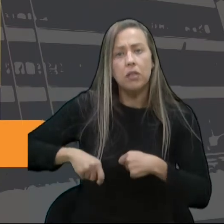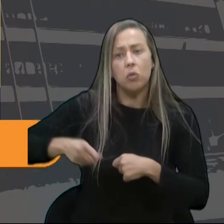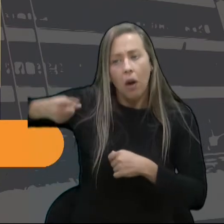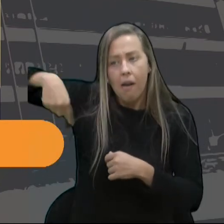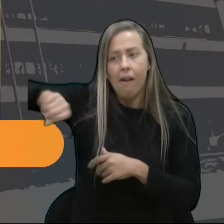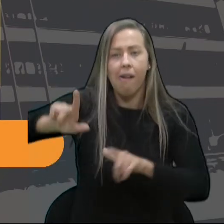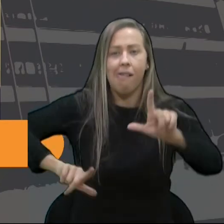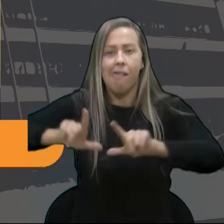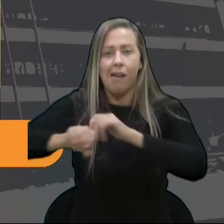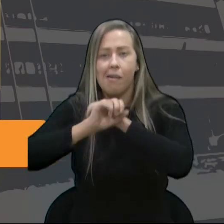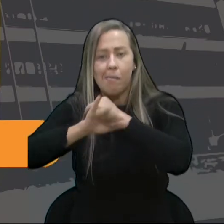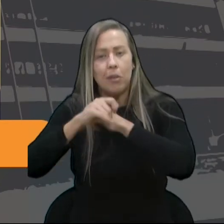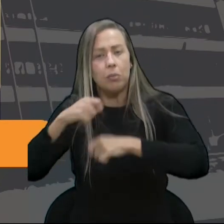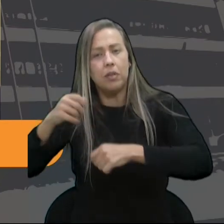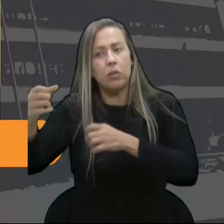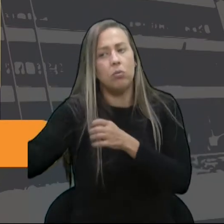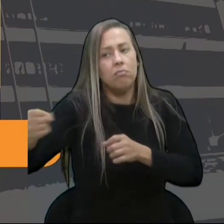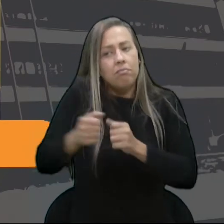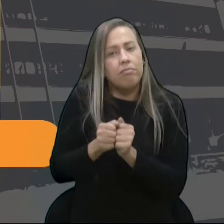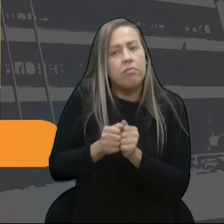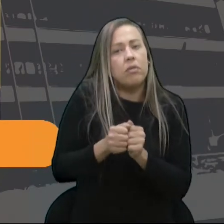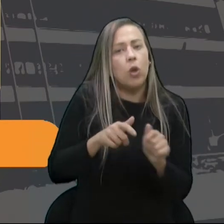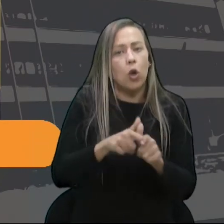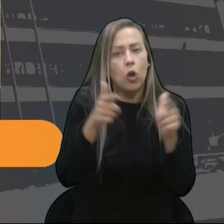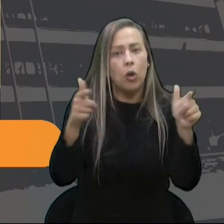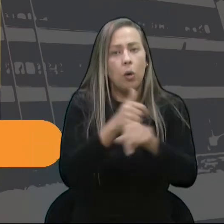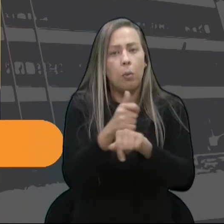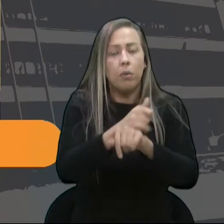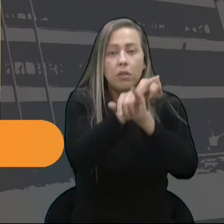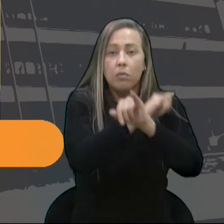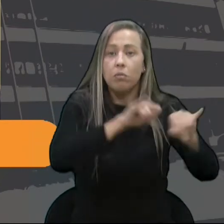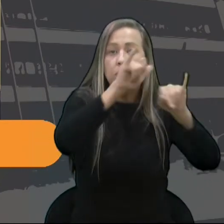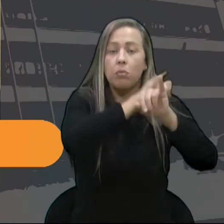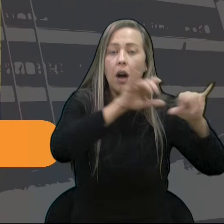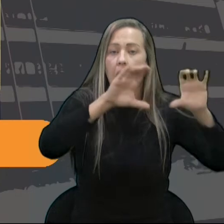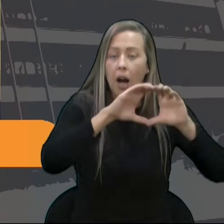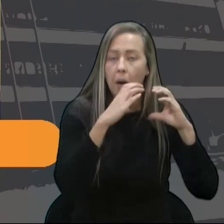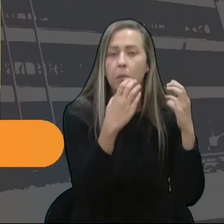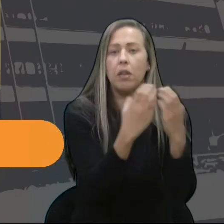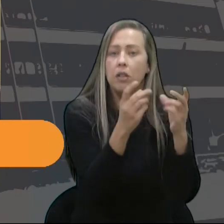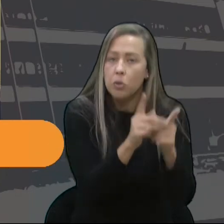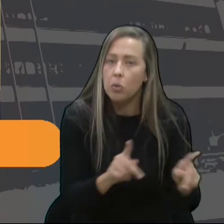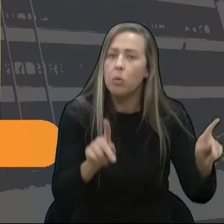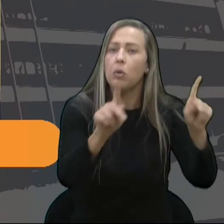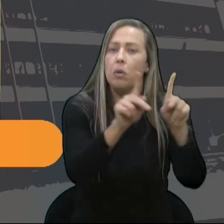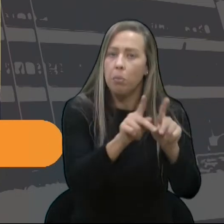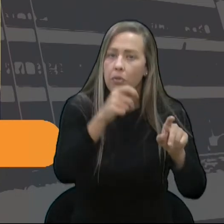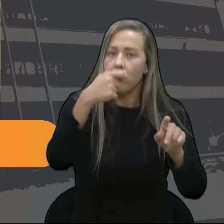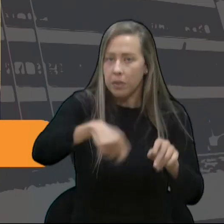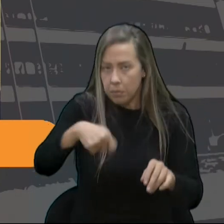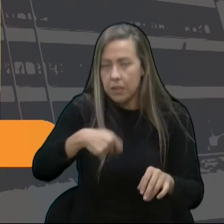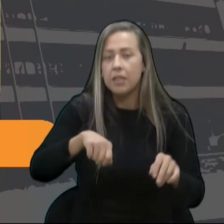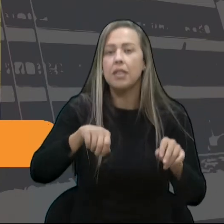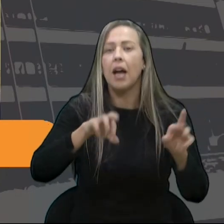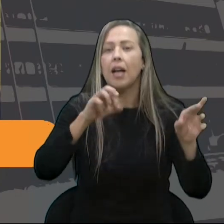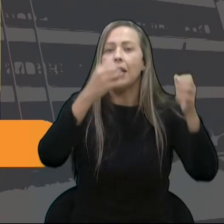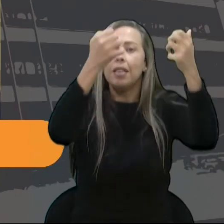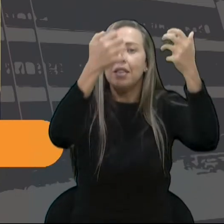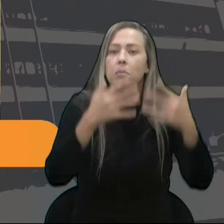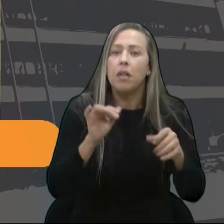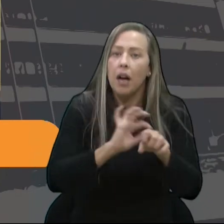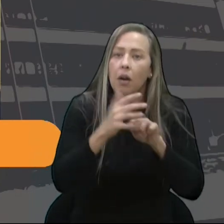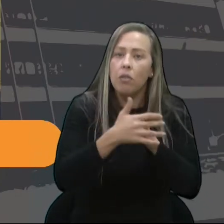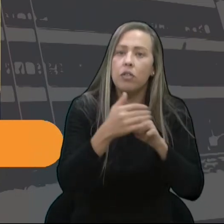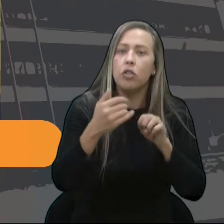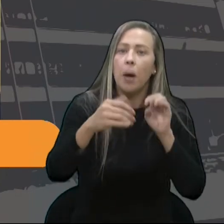da imprensa, preciso de vocês, jornalistas, para passarem à comunidade, à população, esta informação em relação à pandemia, esta